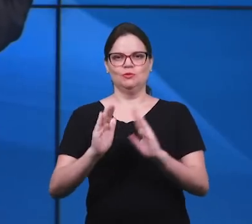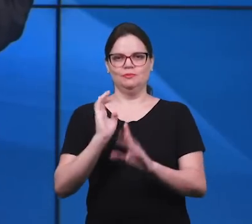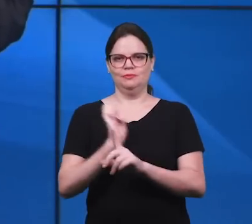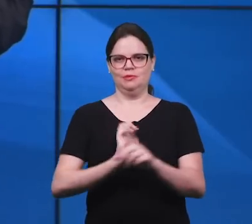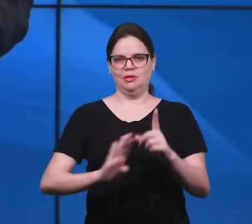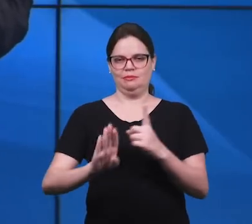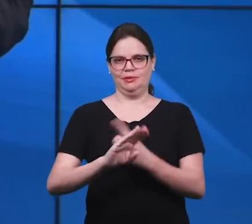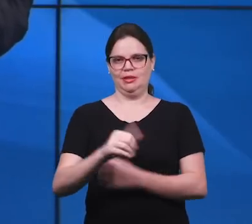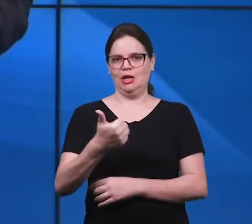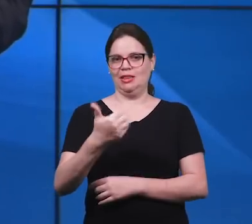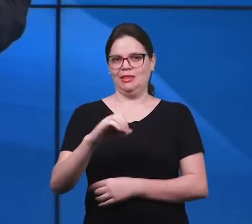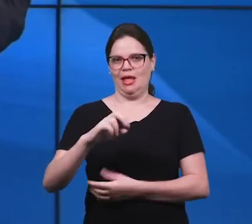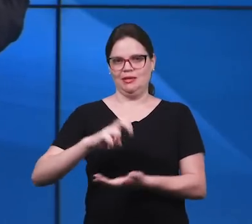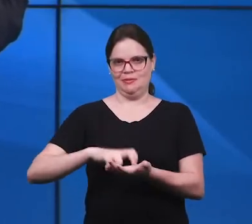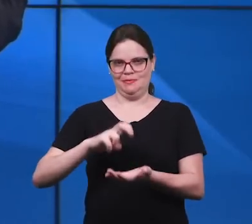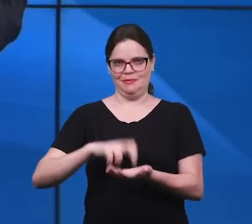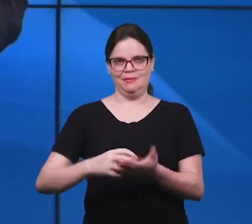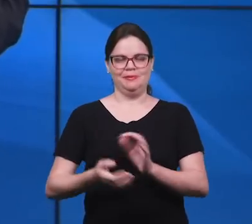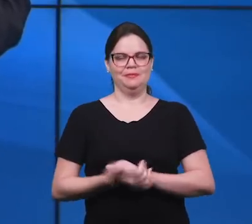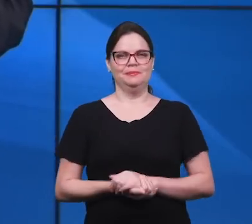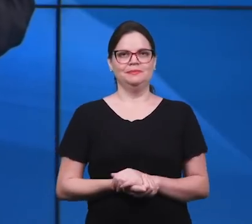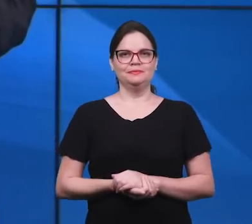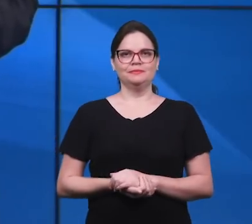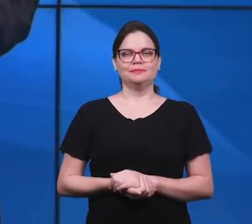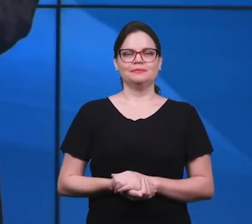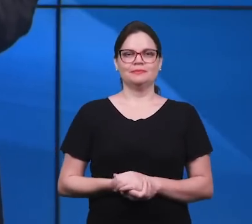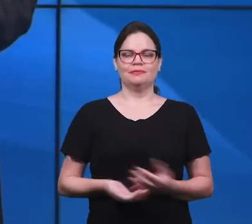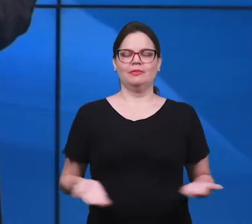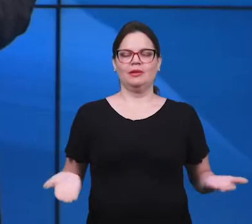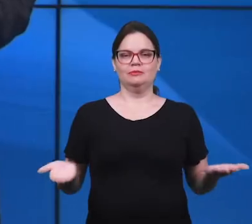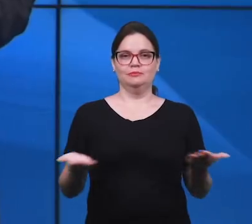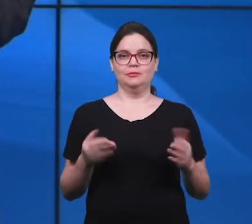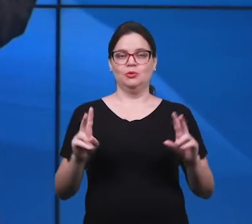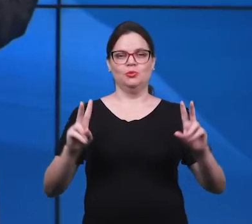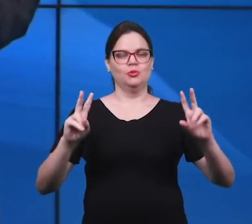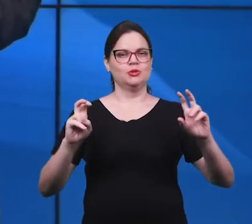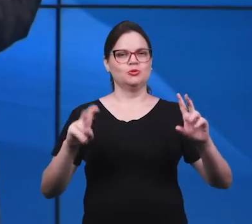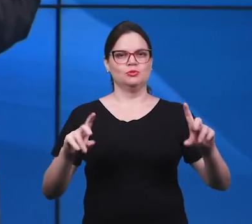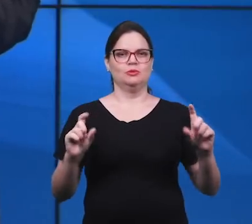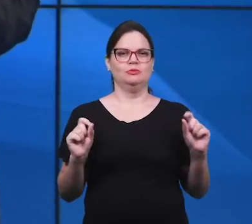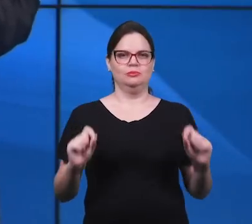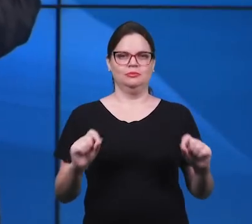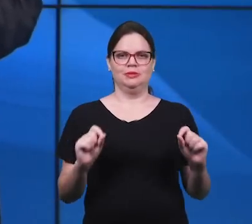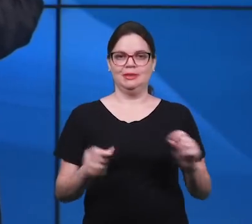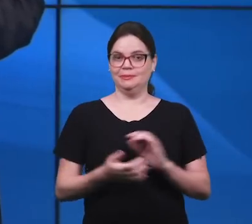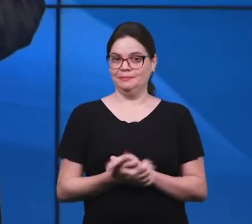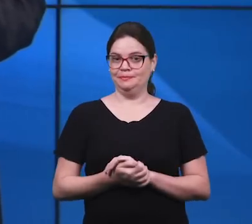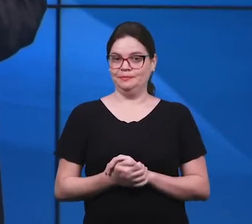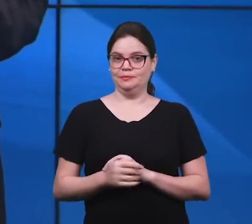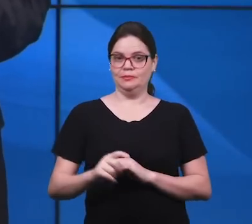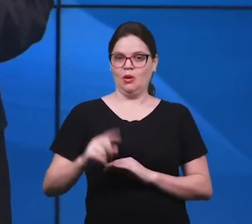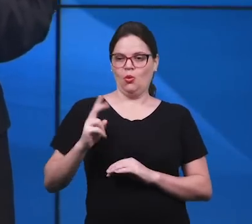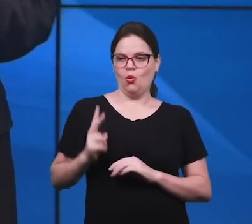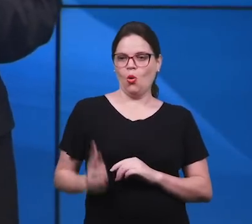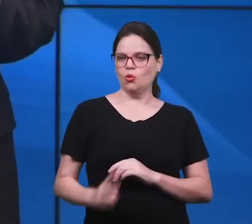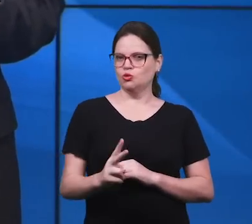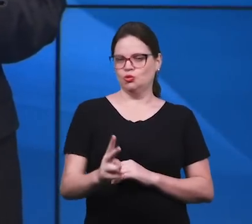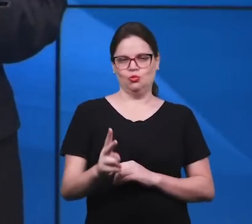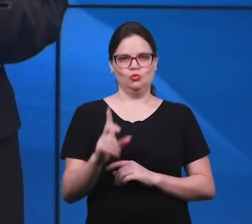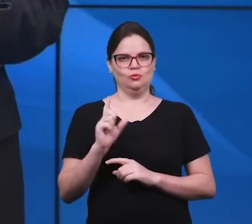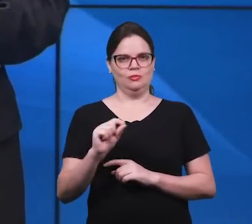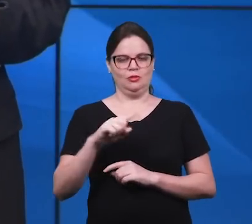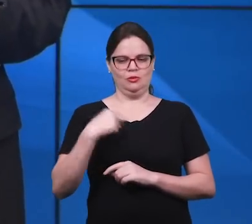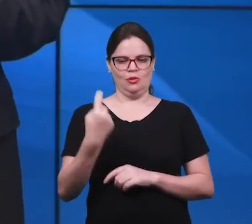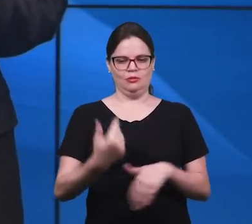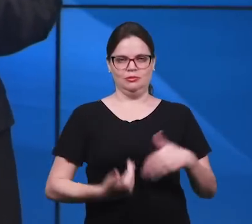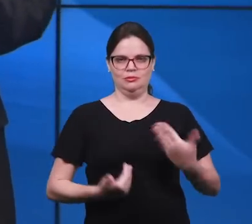Dominical. O nosso assunto, nós estamos dando continuidade a esse tema, que é o tema O Preparo da Igreja para o